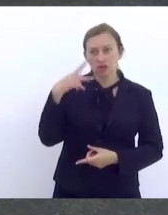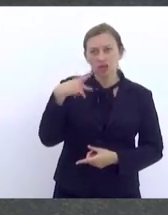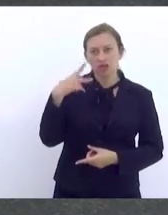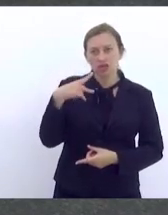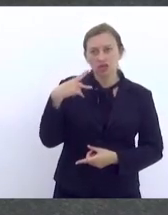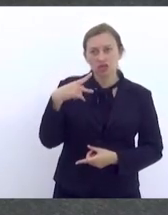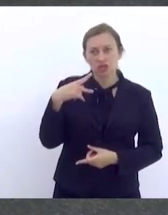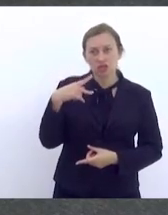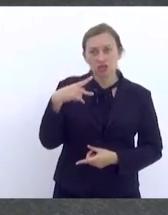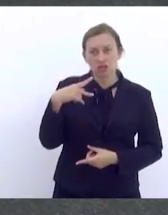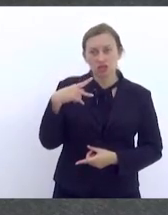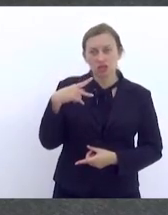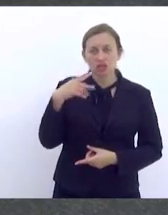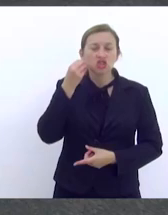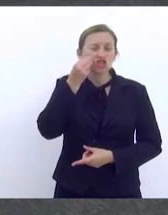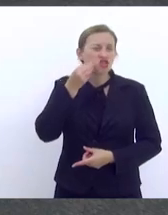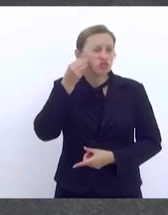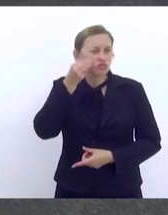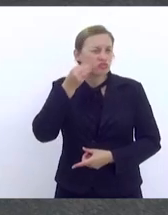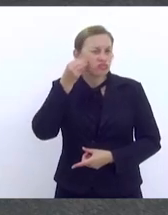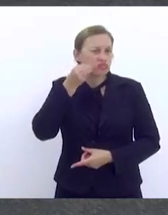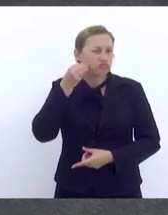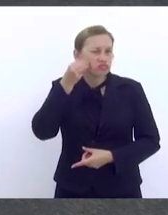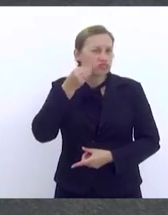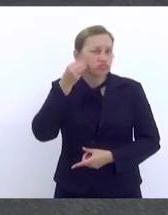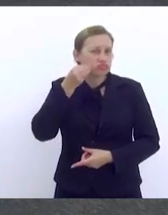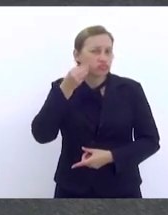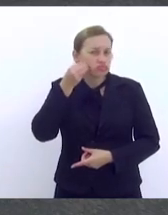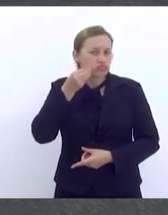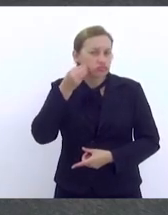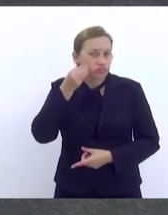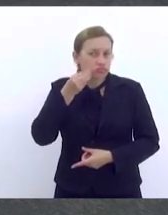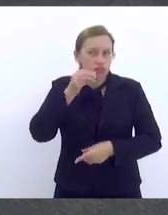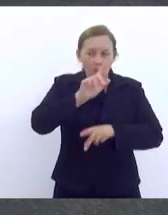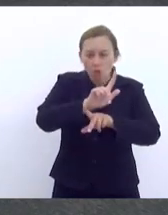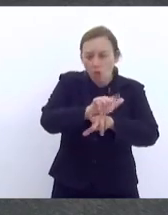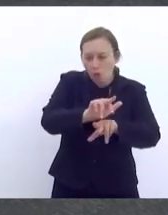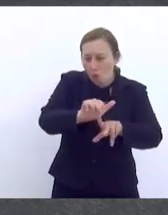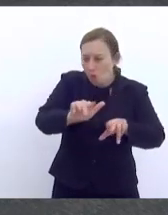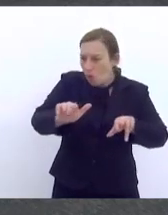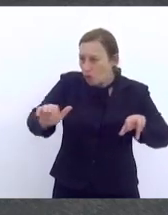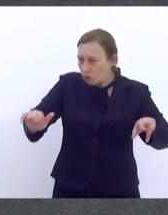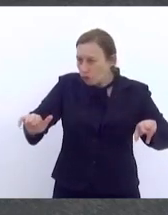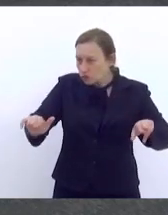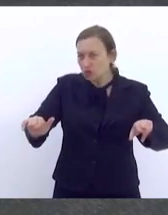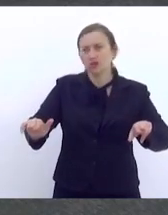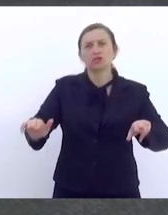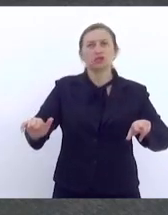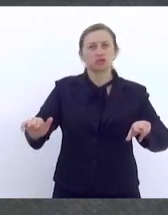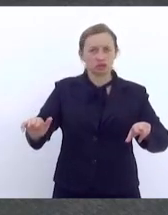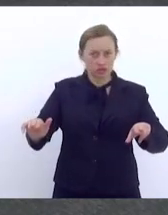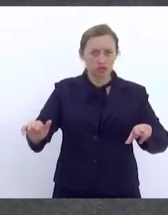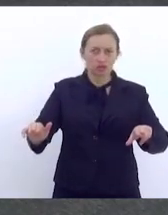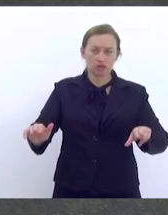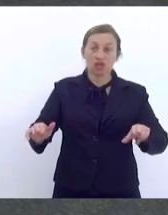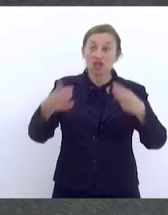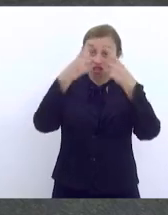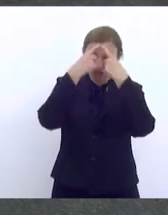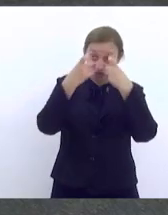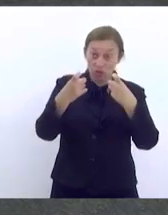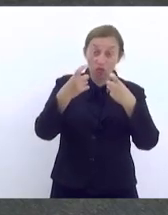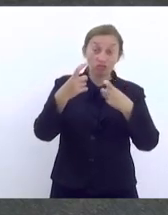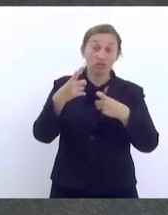nós experimentamos diversas e múltiplas formas de violência